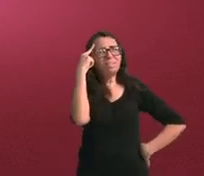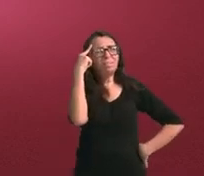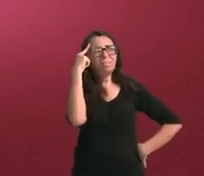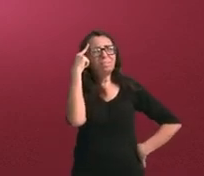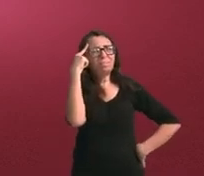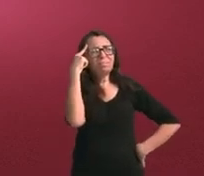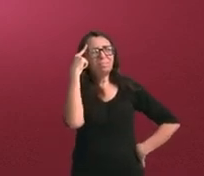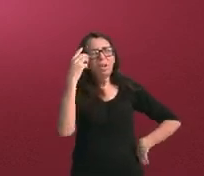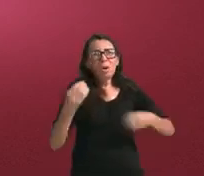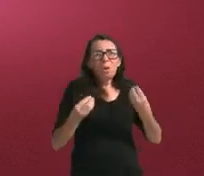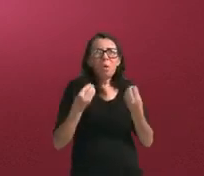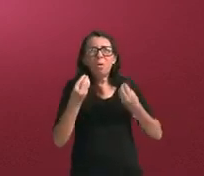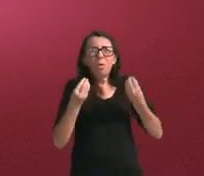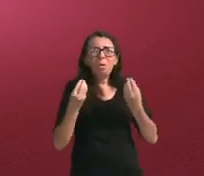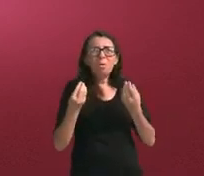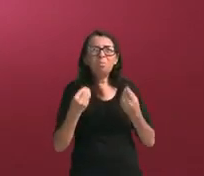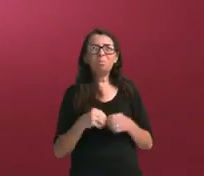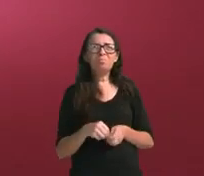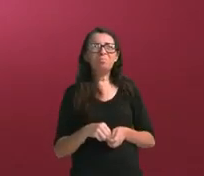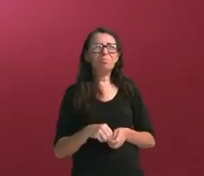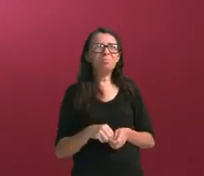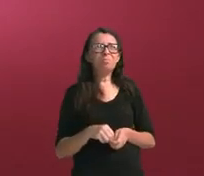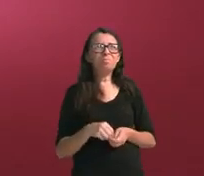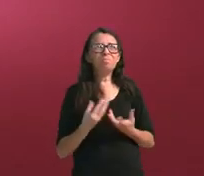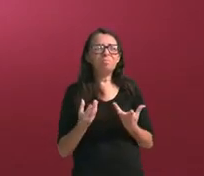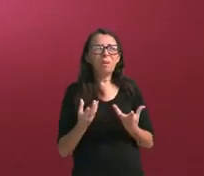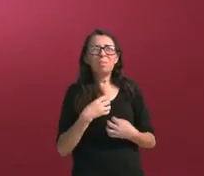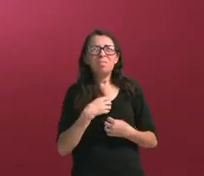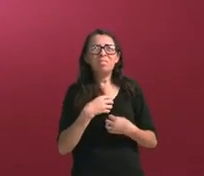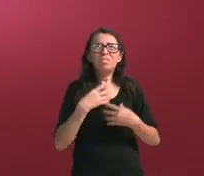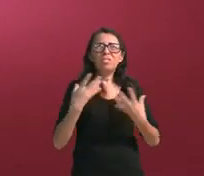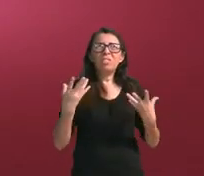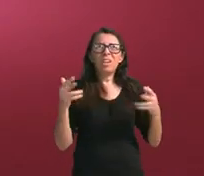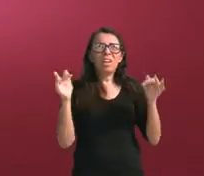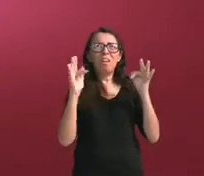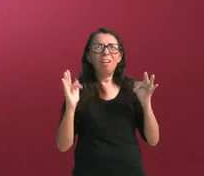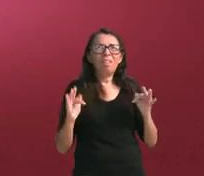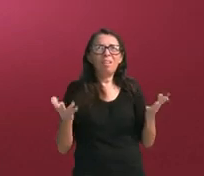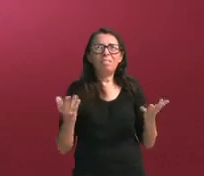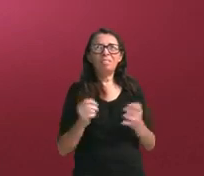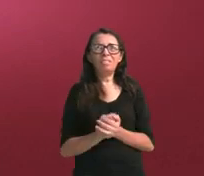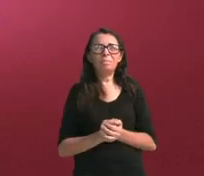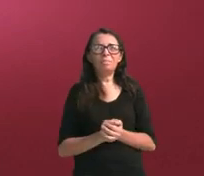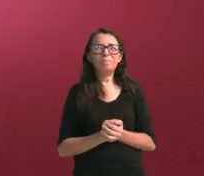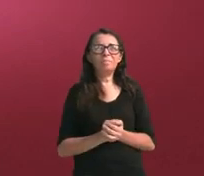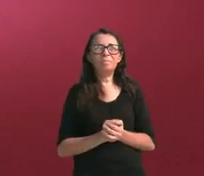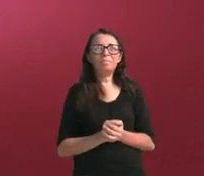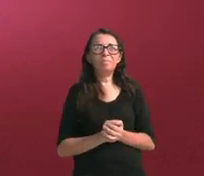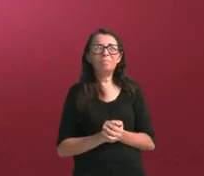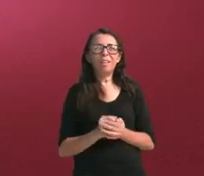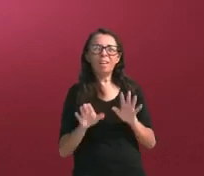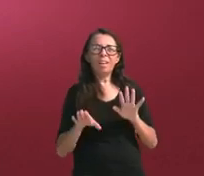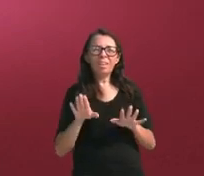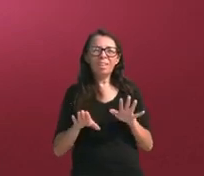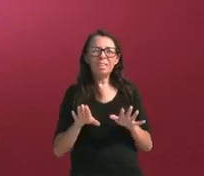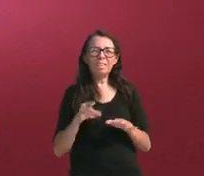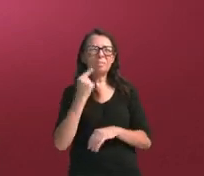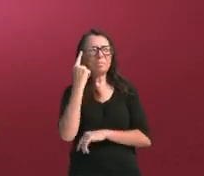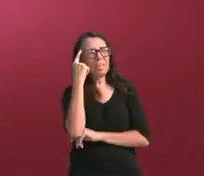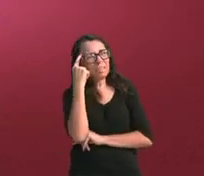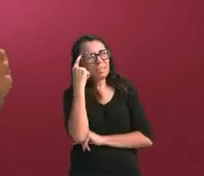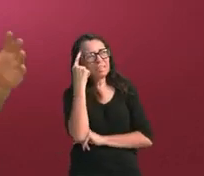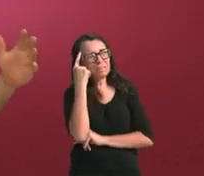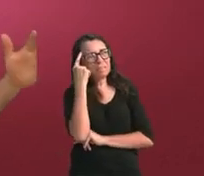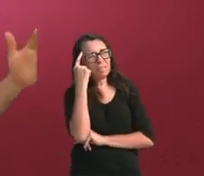que ele precisa de Cristo para ser salvo e liberto. Amados, isso é o